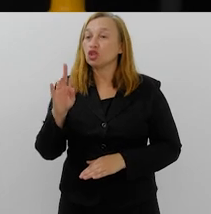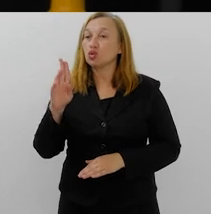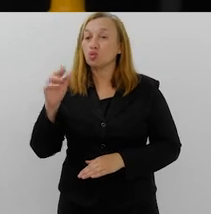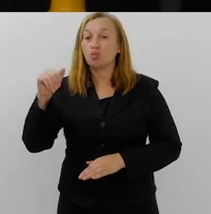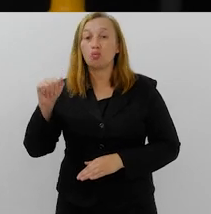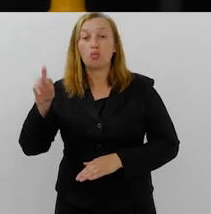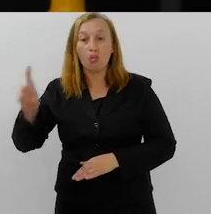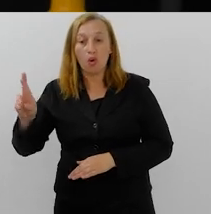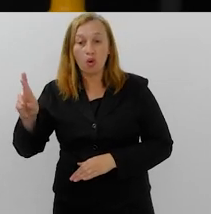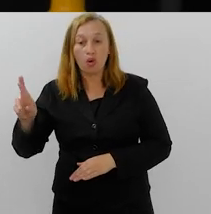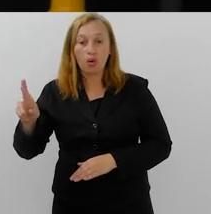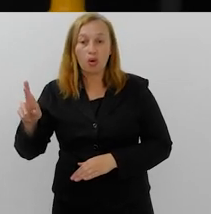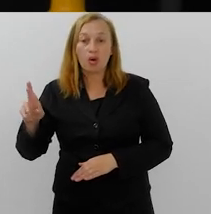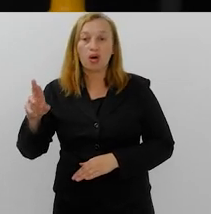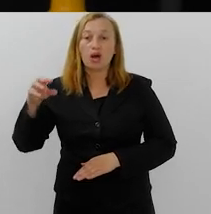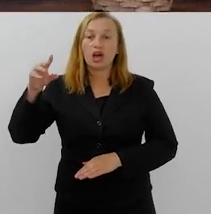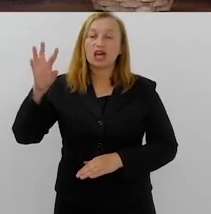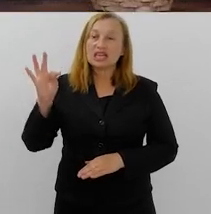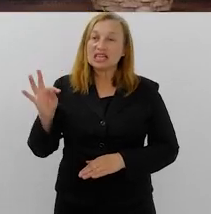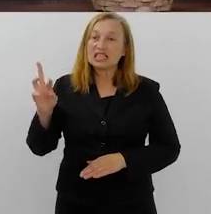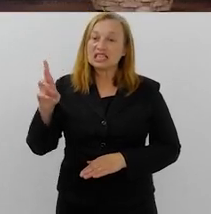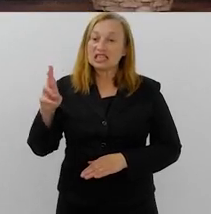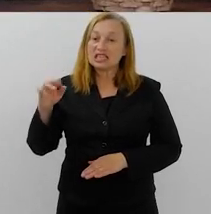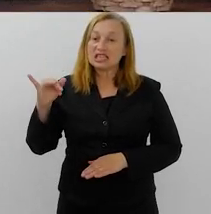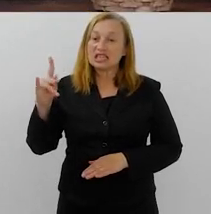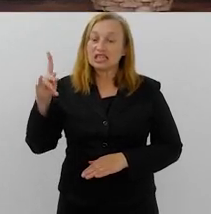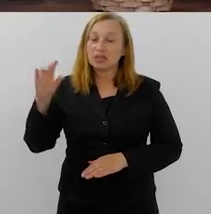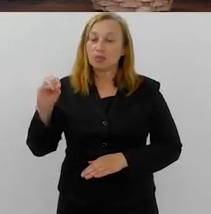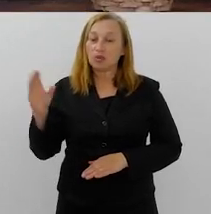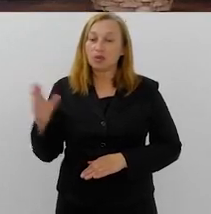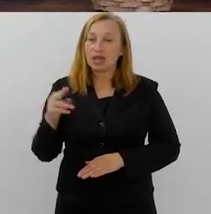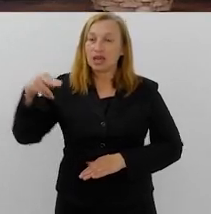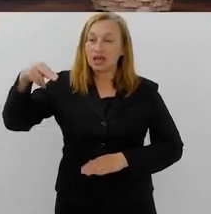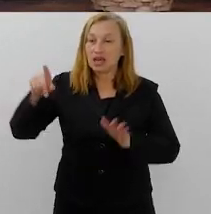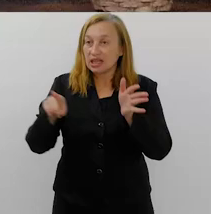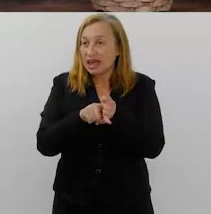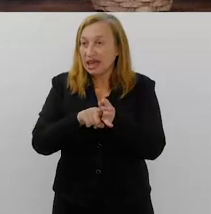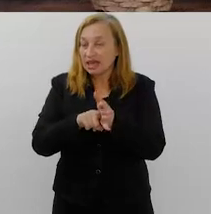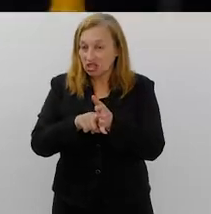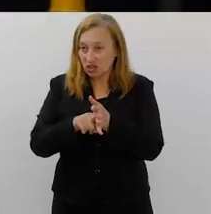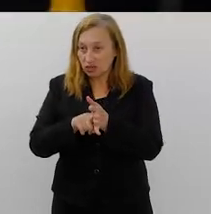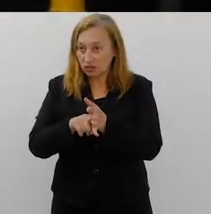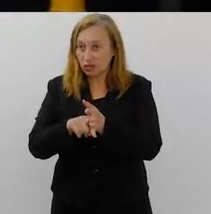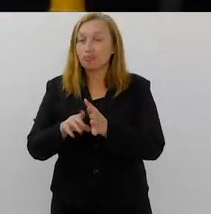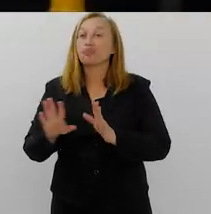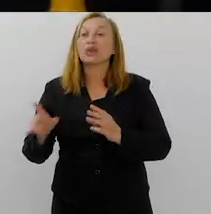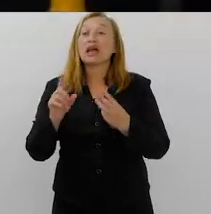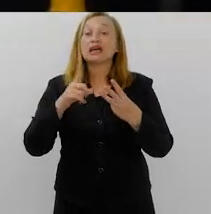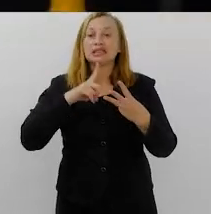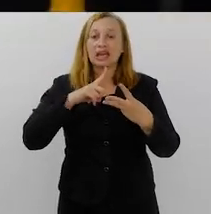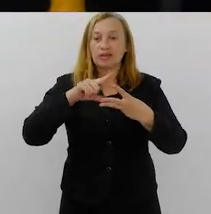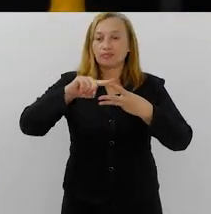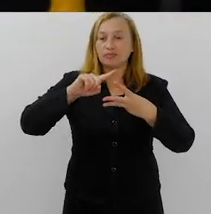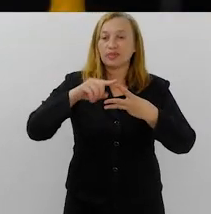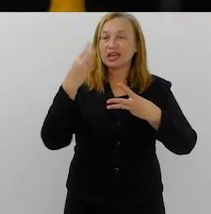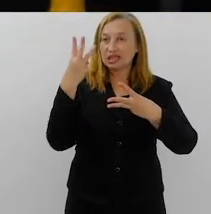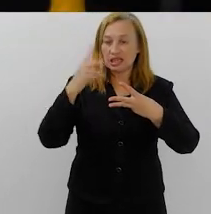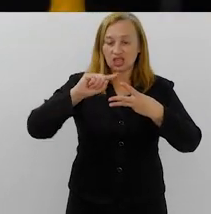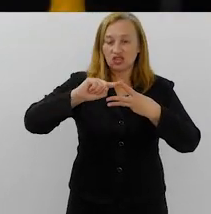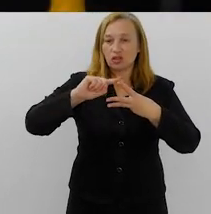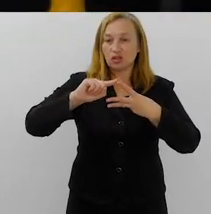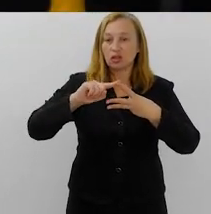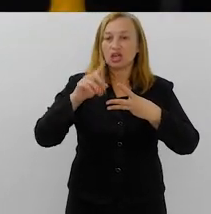tipo de tumor chamado triplo negativo então câncer de mama hoje basicamente a gente tem três tipos né o tipo